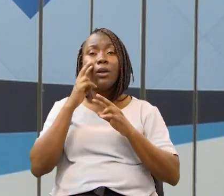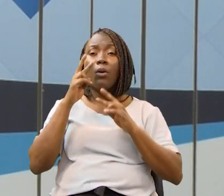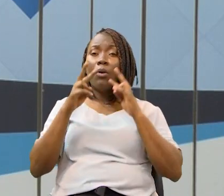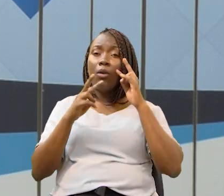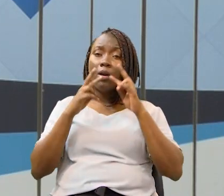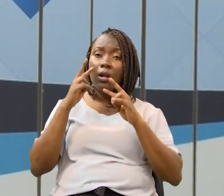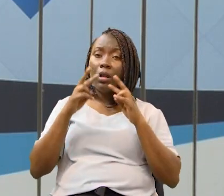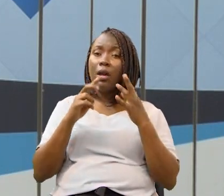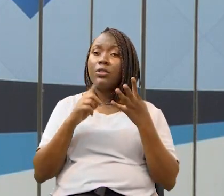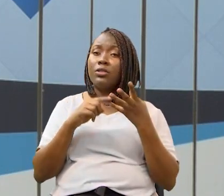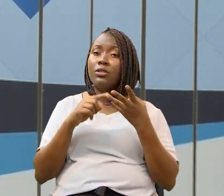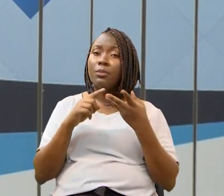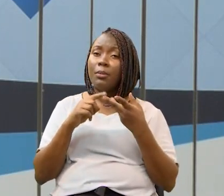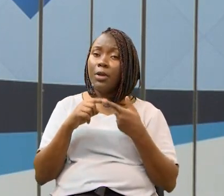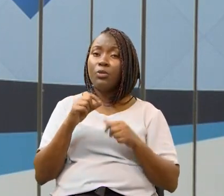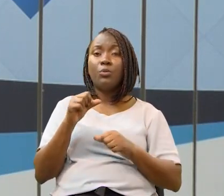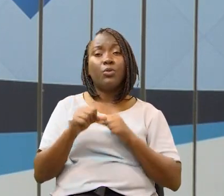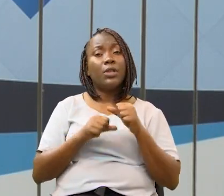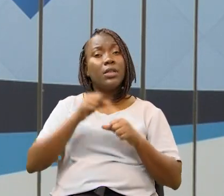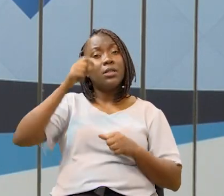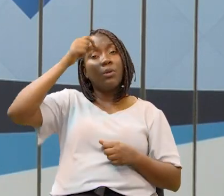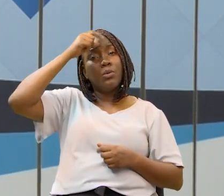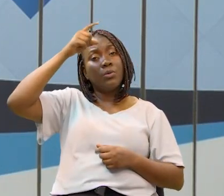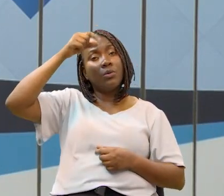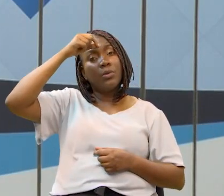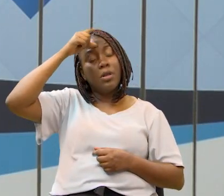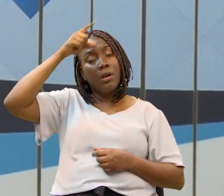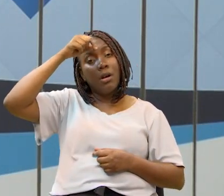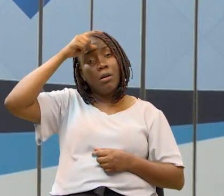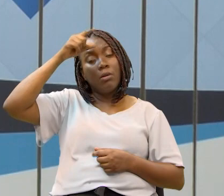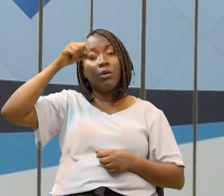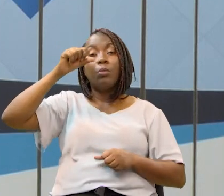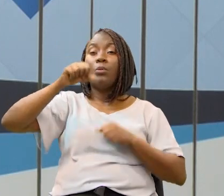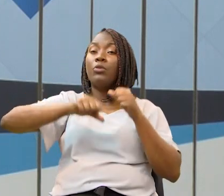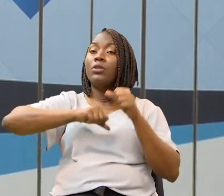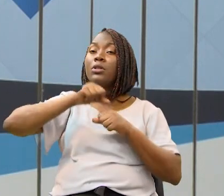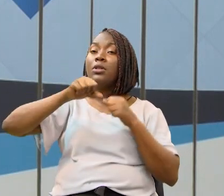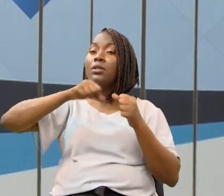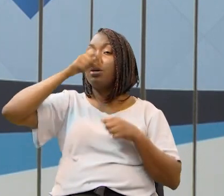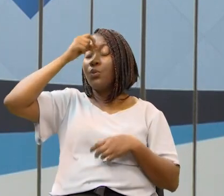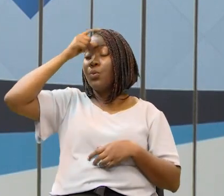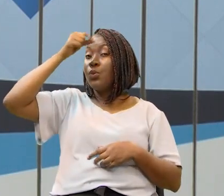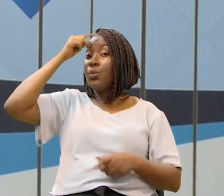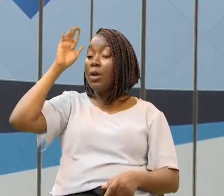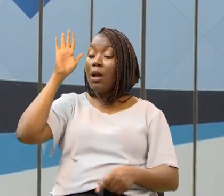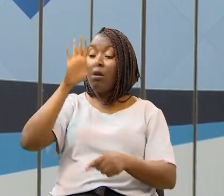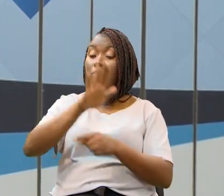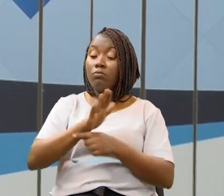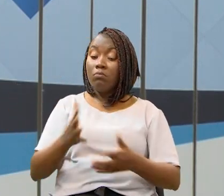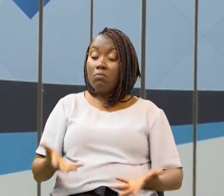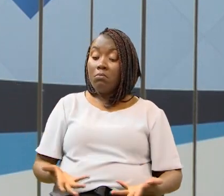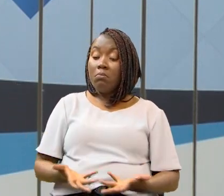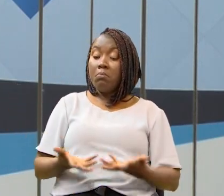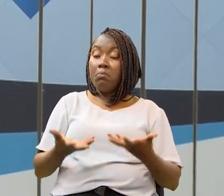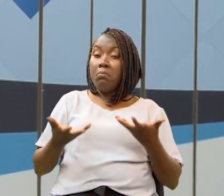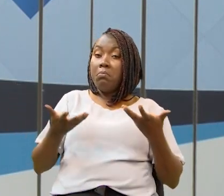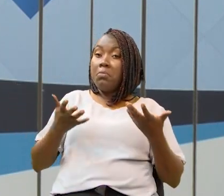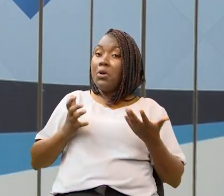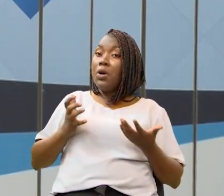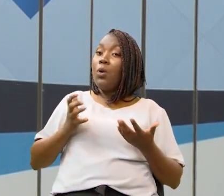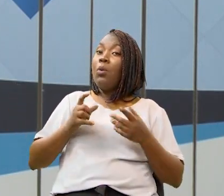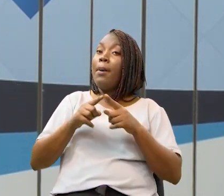esse aspecto, né, de mudança cultural. Que a mudança cultural ela vai enriquecer o ambiente